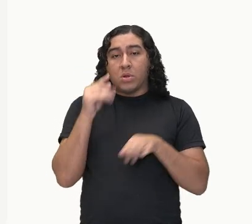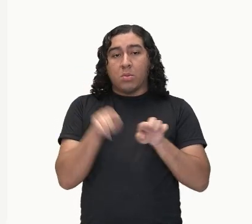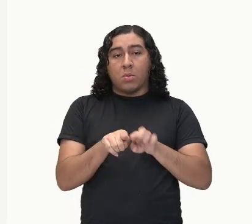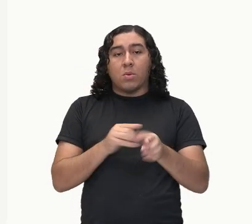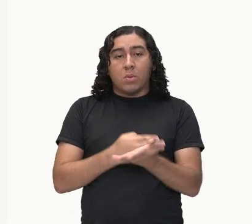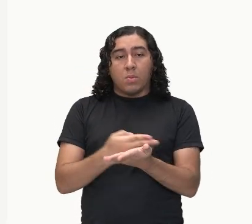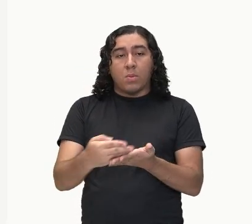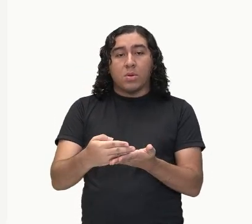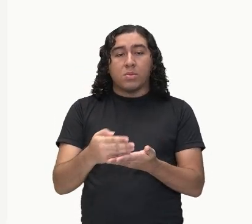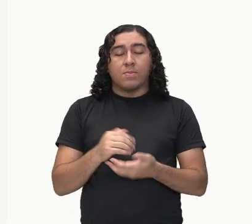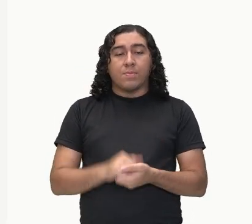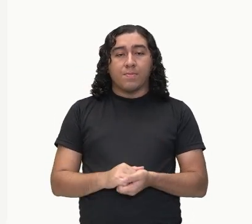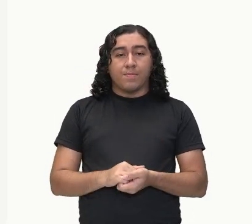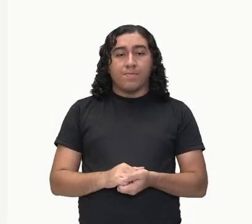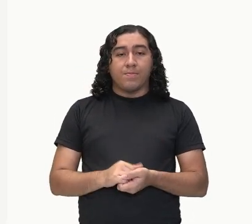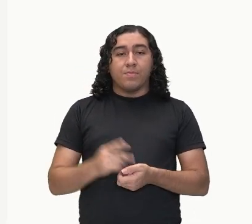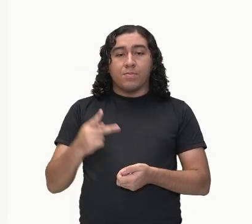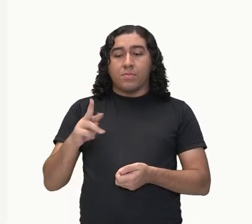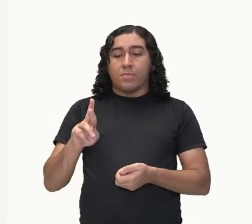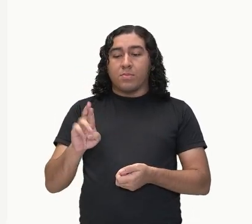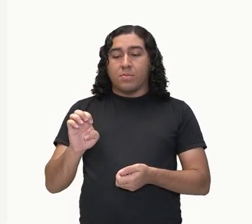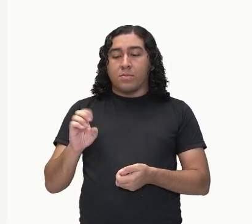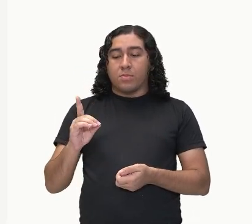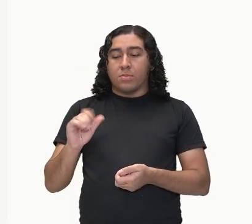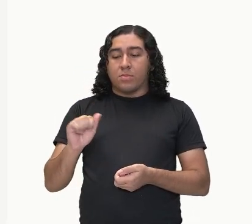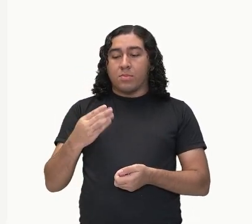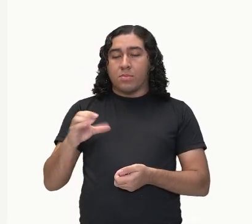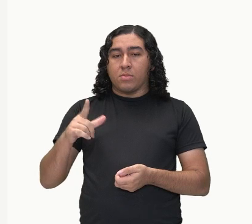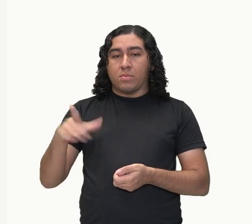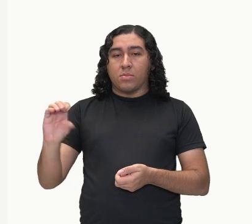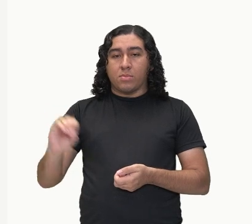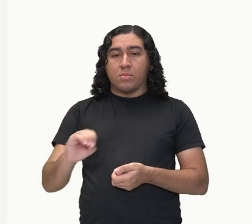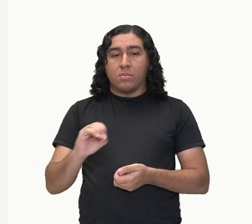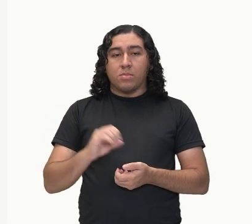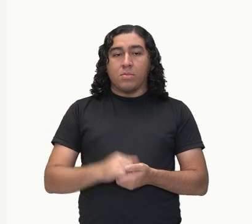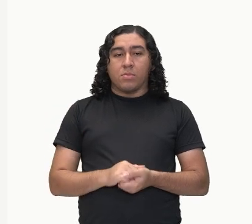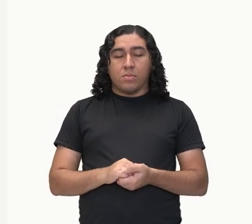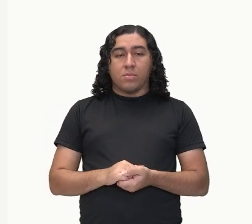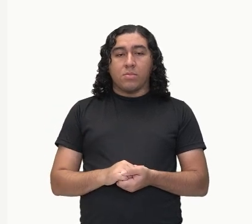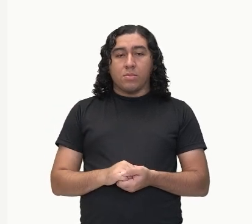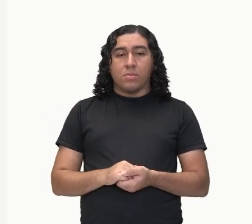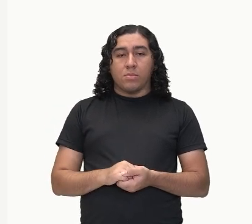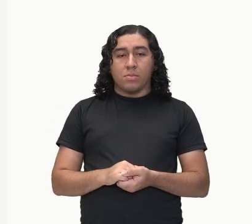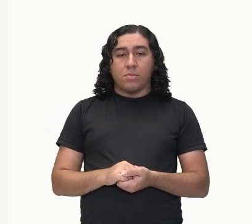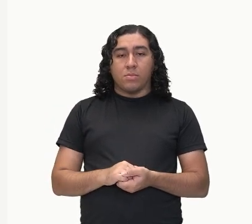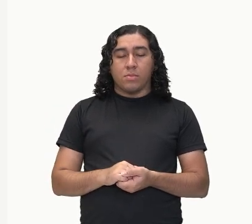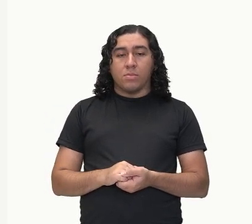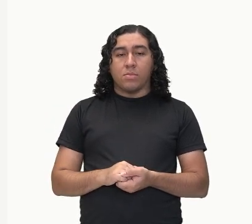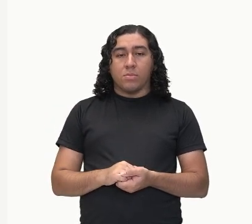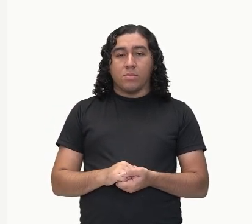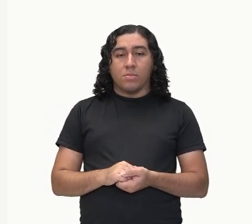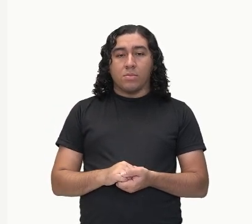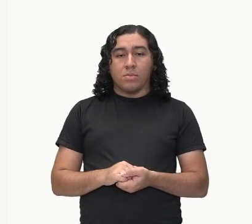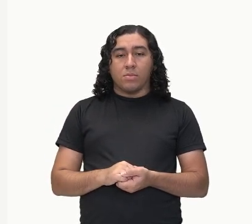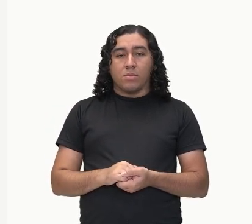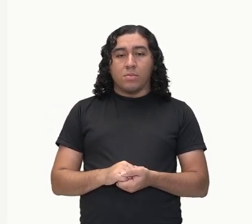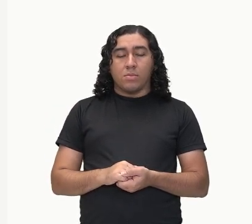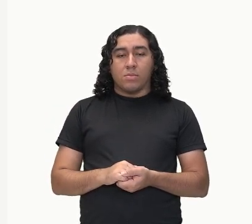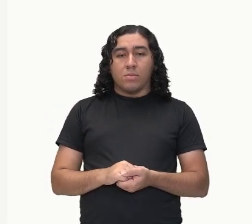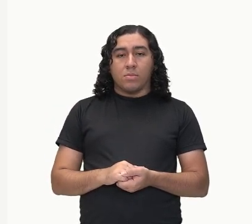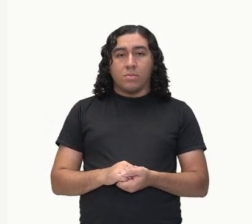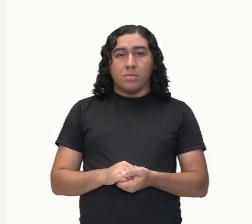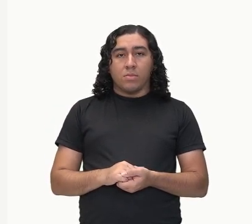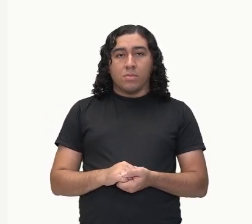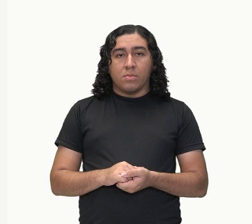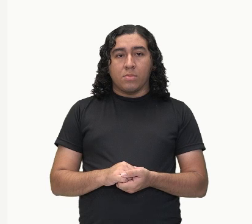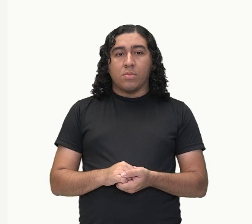aí da predação, que é a mais conhecida, né, que eu citei anteriormente. É quando uma espécie, nesse caso, que